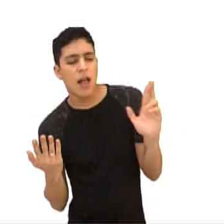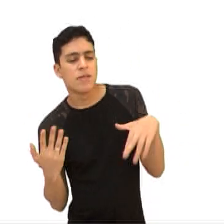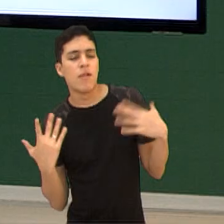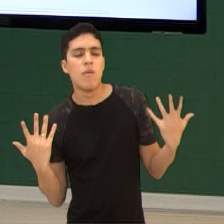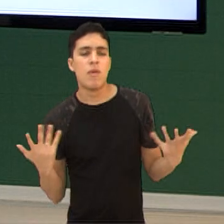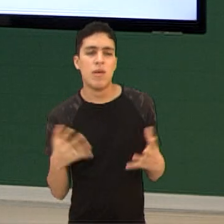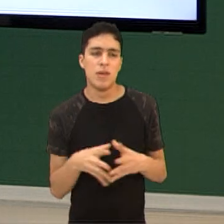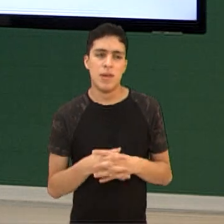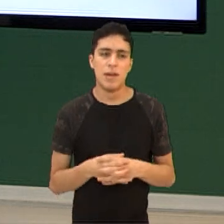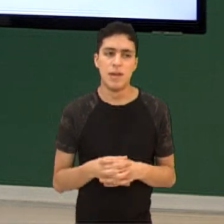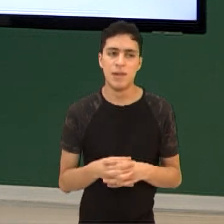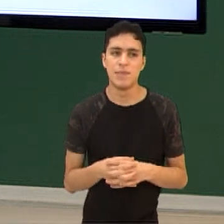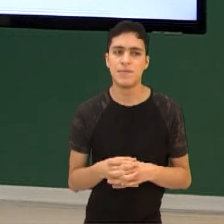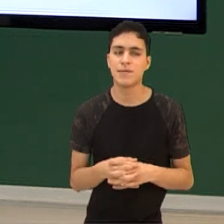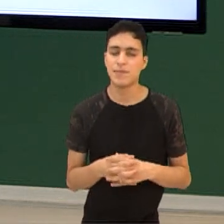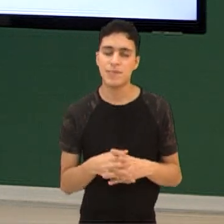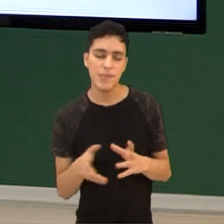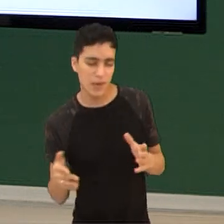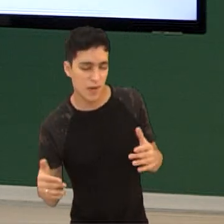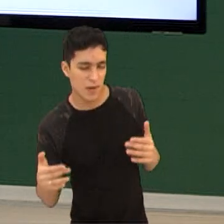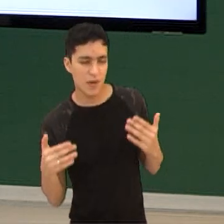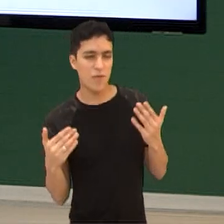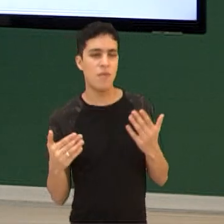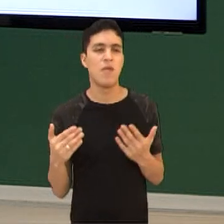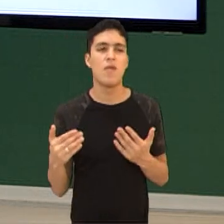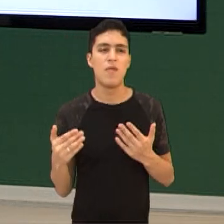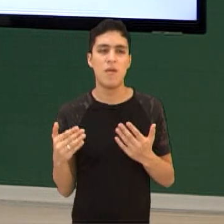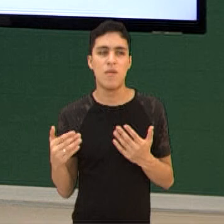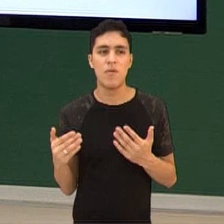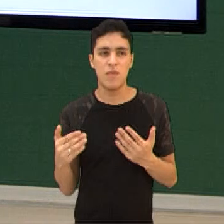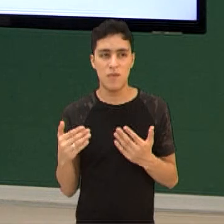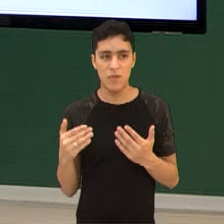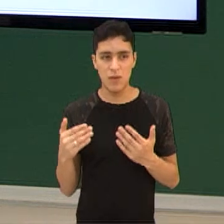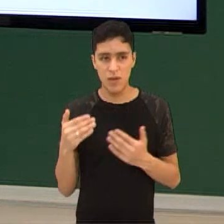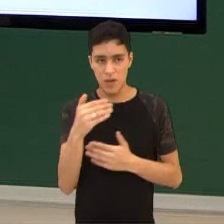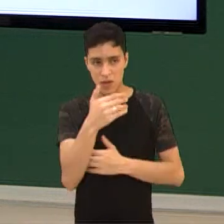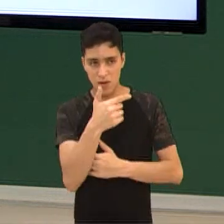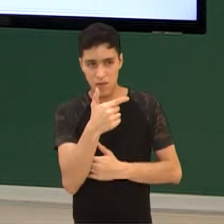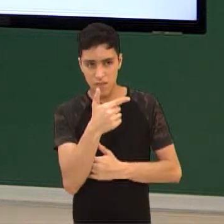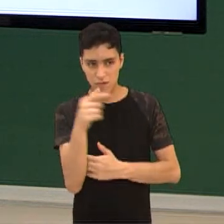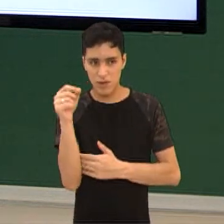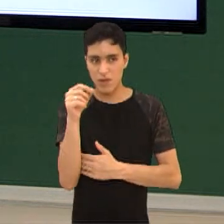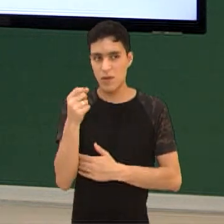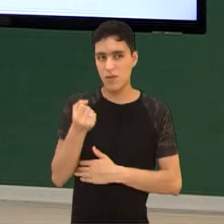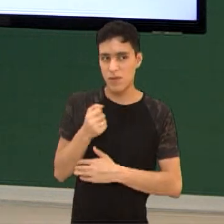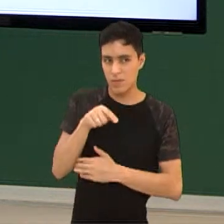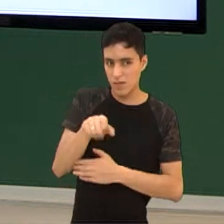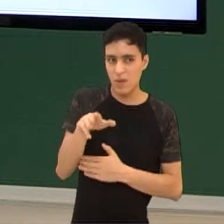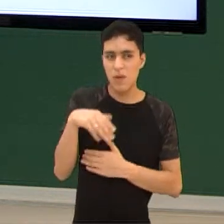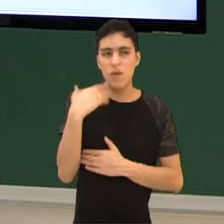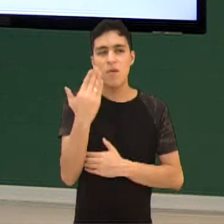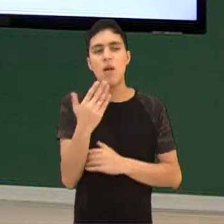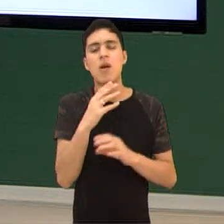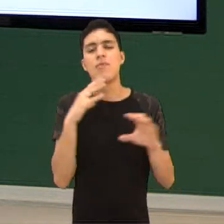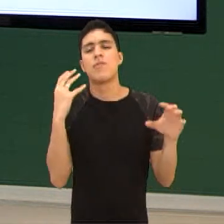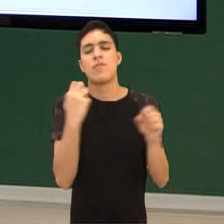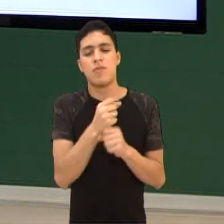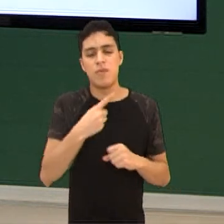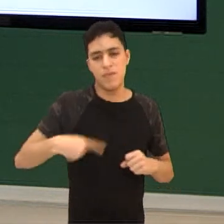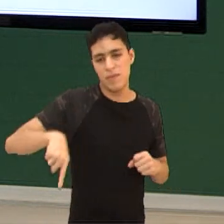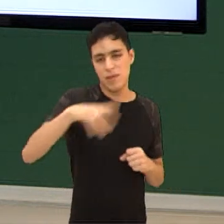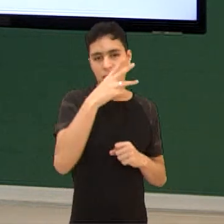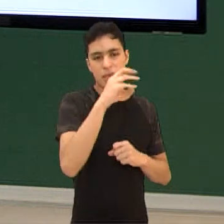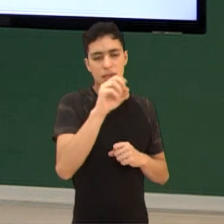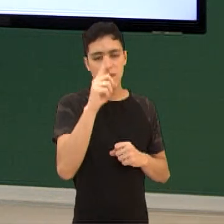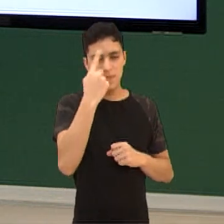aqui? Qual é o 30º termo? E mais, né, o que responde a pergunta, qual é a soma desses 30